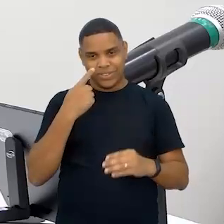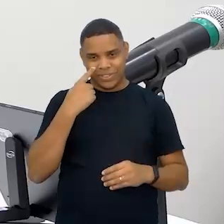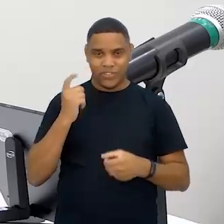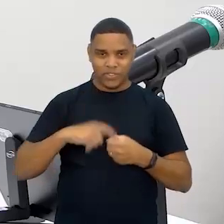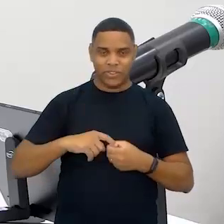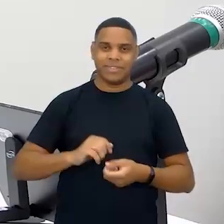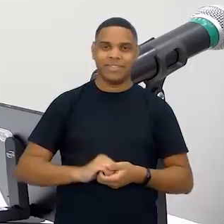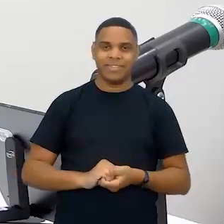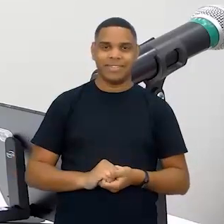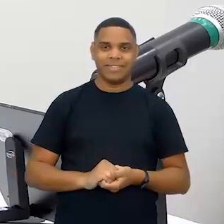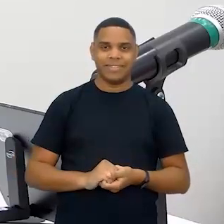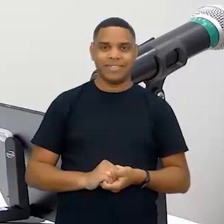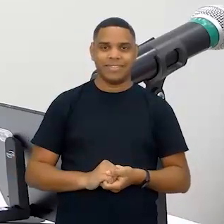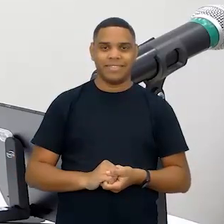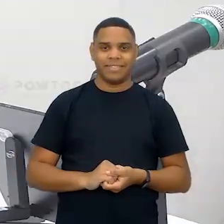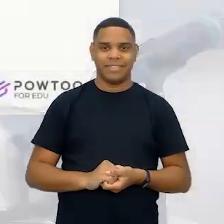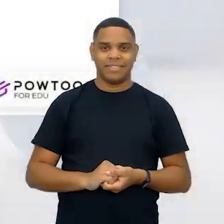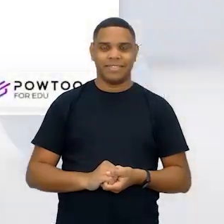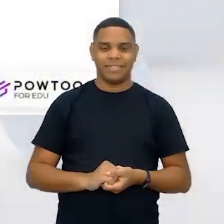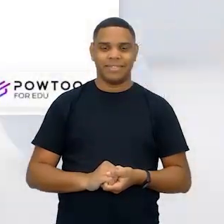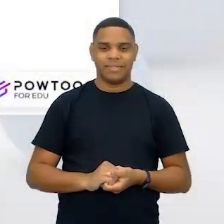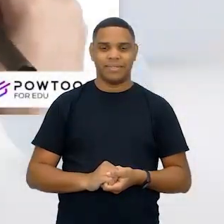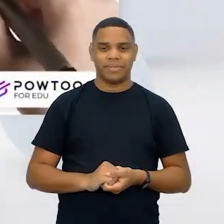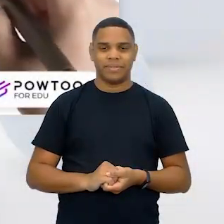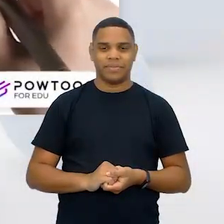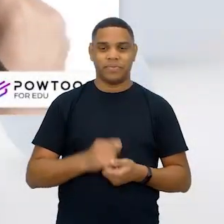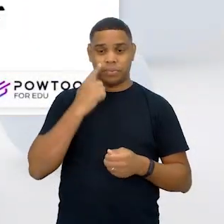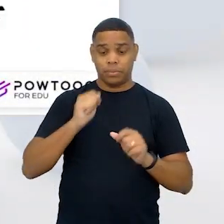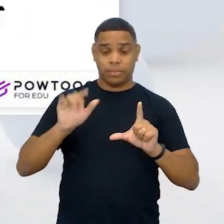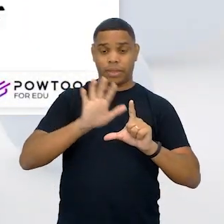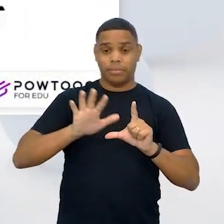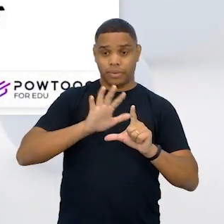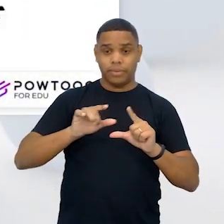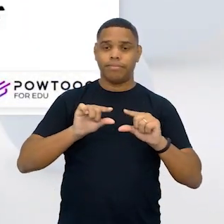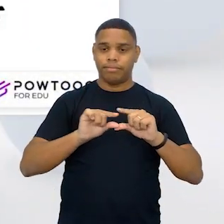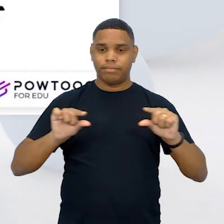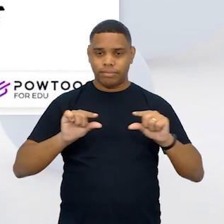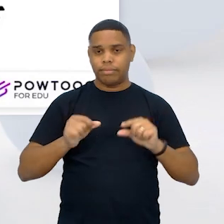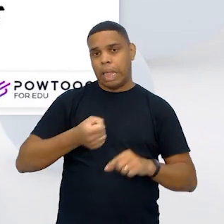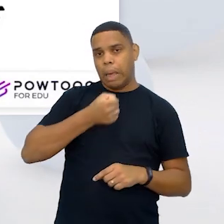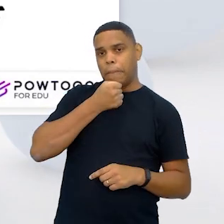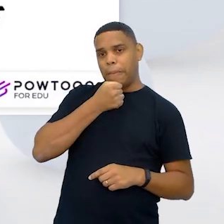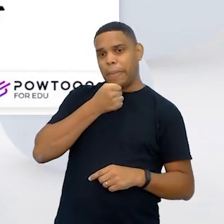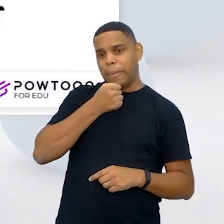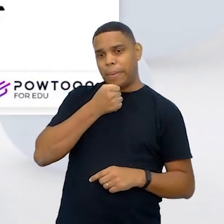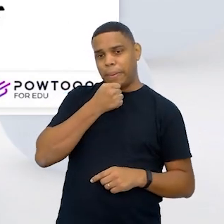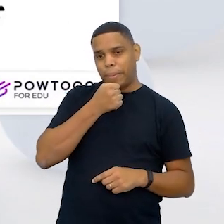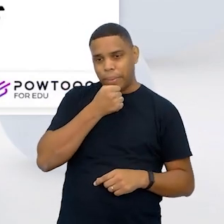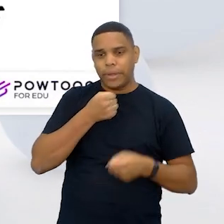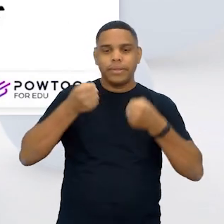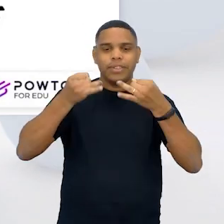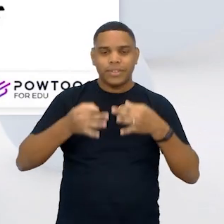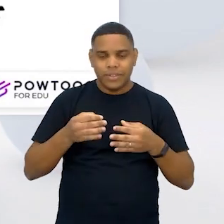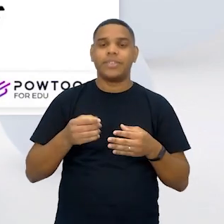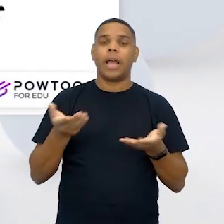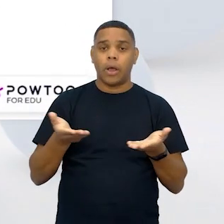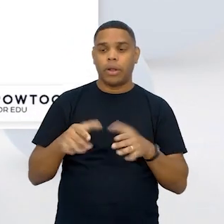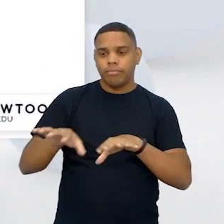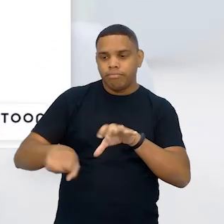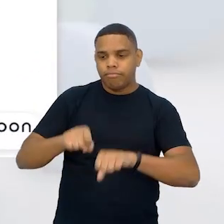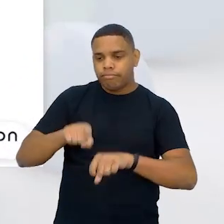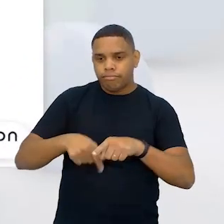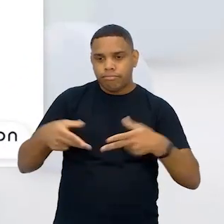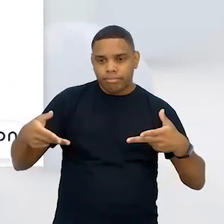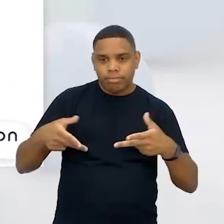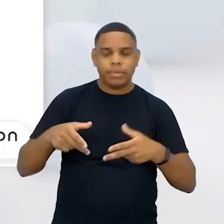gente já volta. Vídeo com animação. Fundo branco, uma imagem de microfone no centro da tela, escrito: chegou a hora de